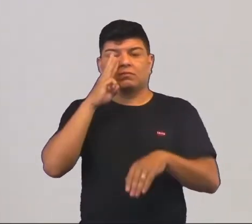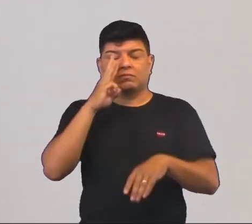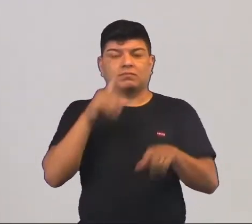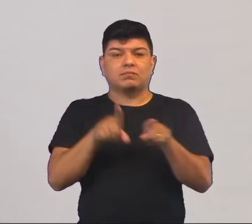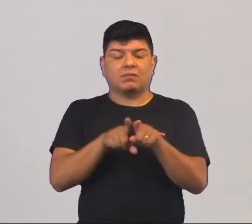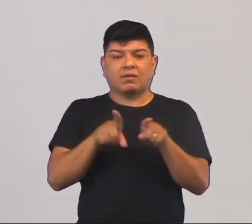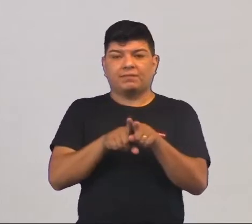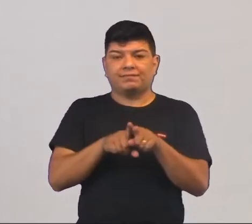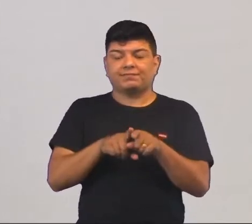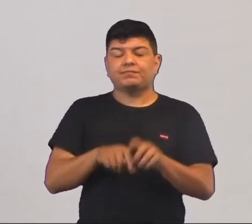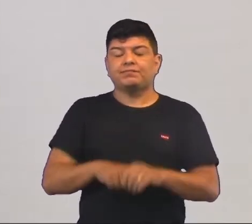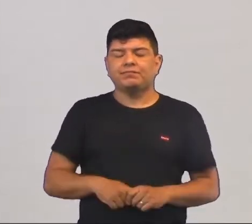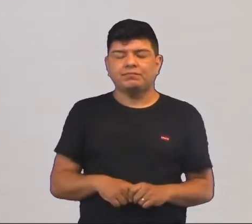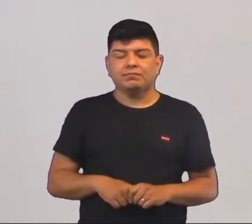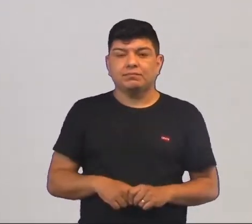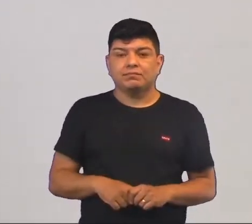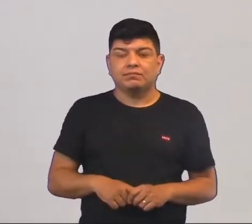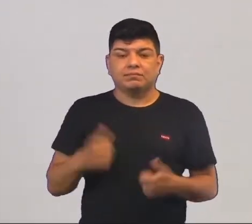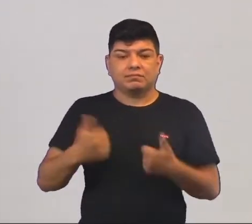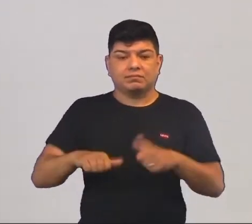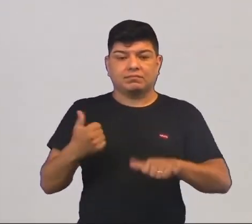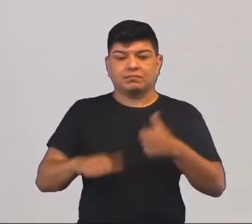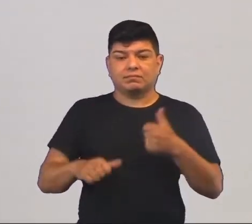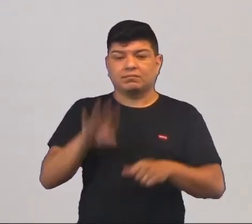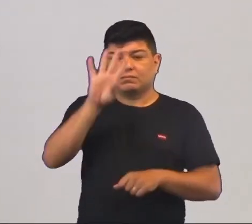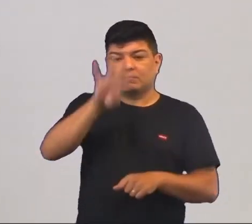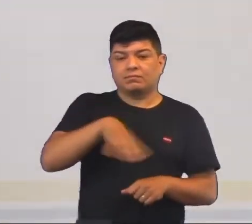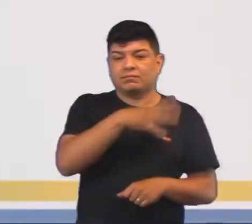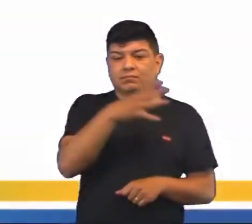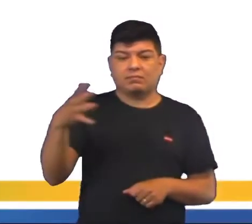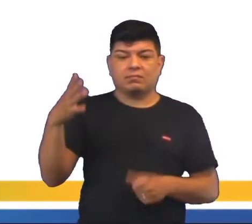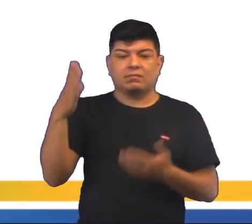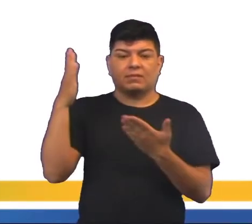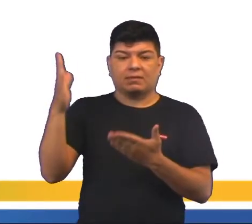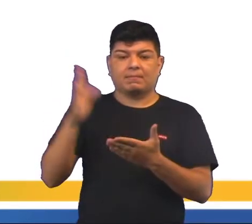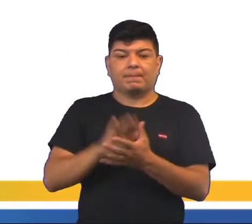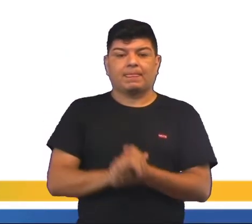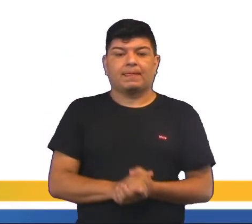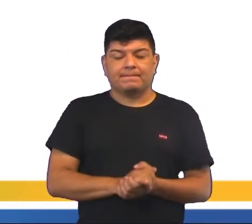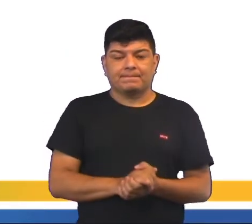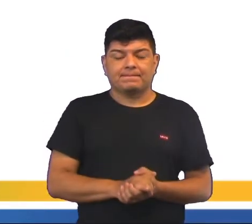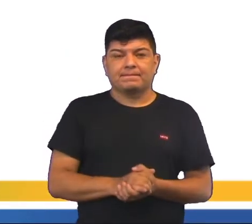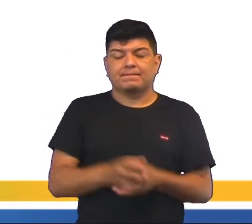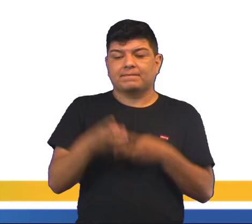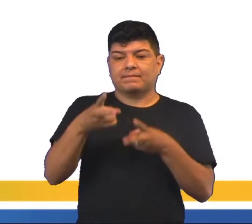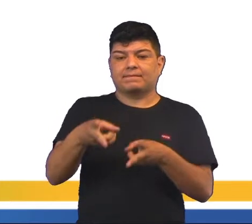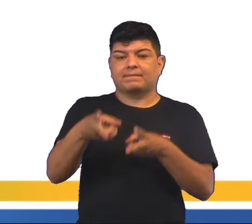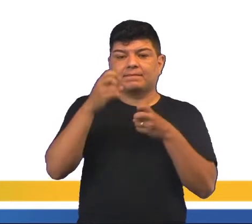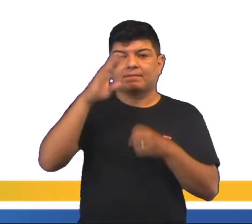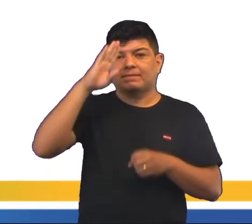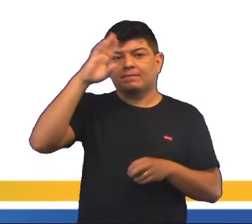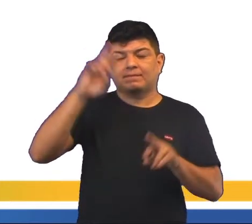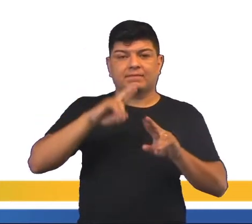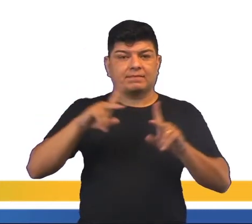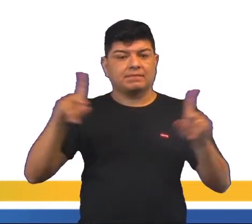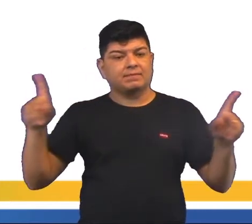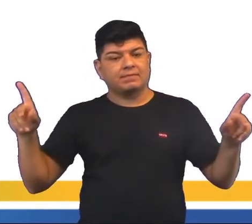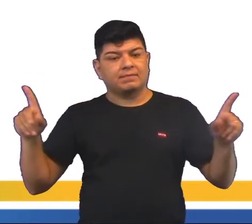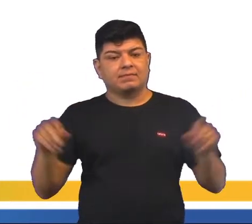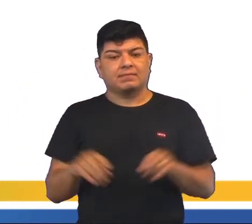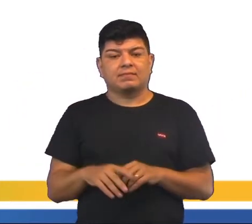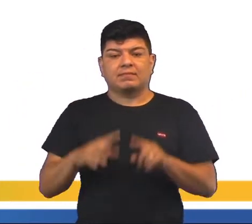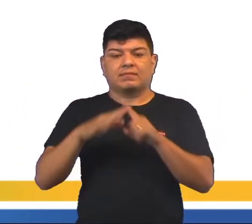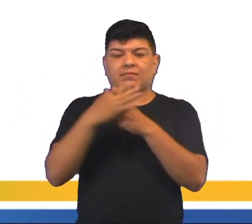Marx e o Engels. Vamos analisar a tabela. e perceber aí as principais diferenças.